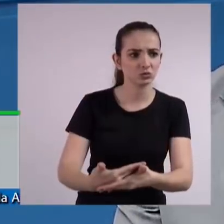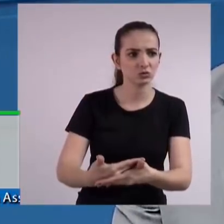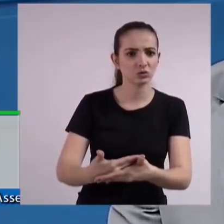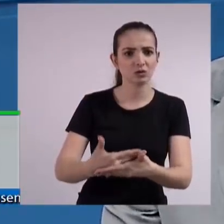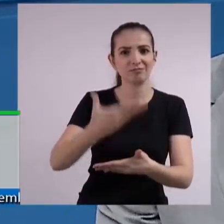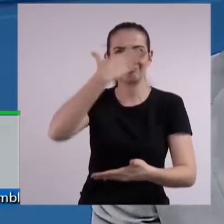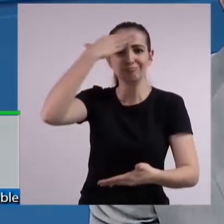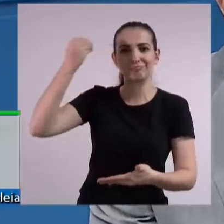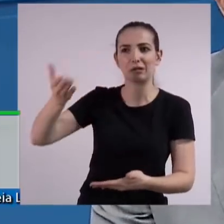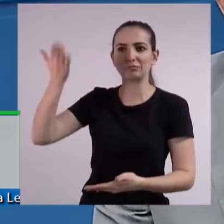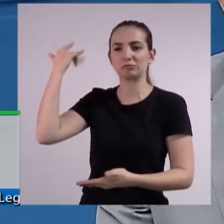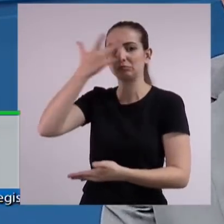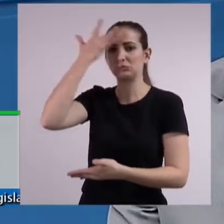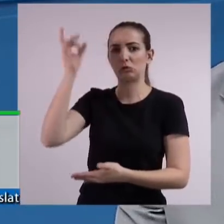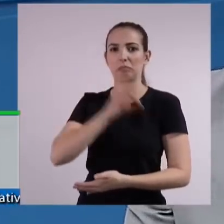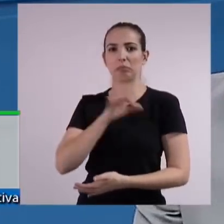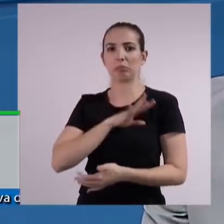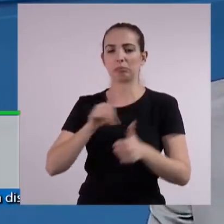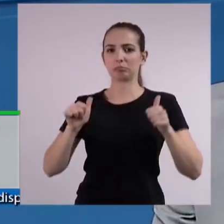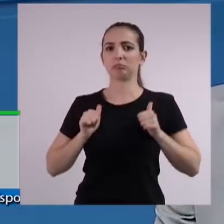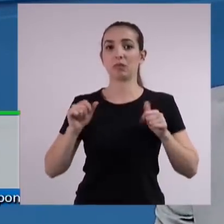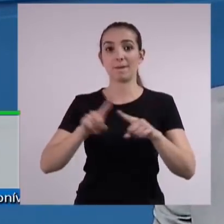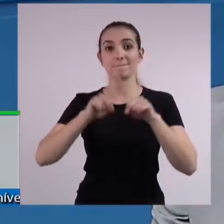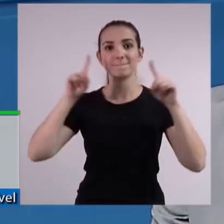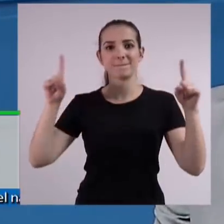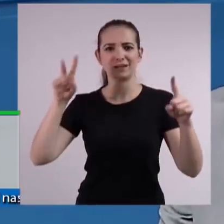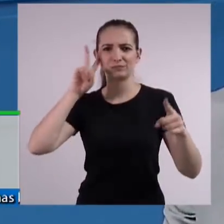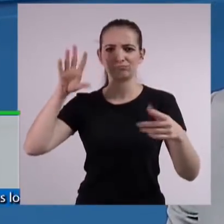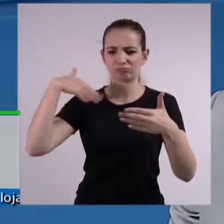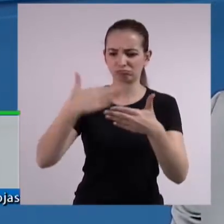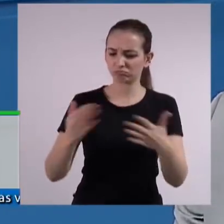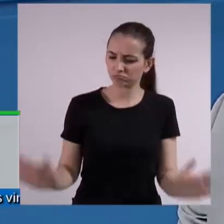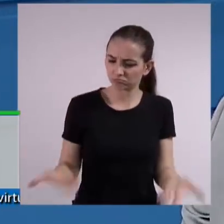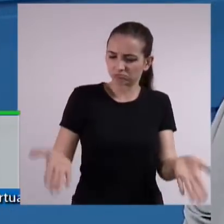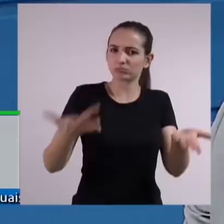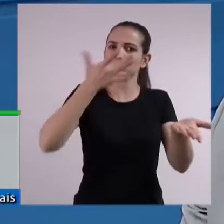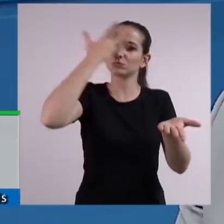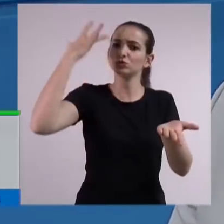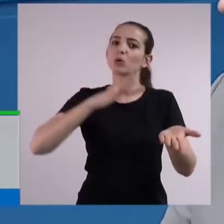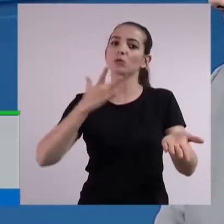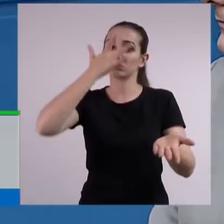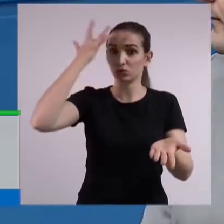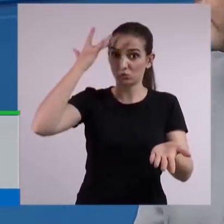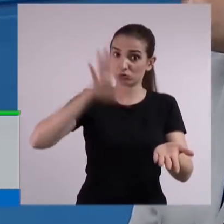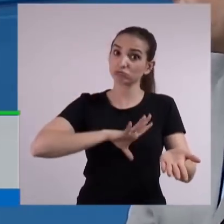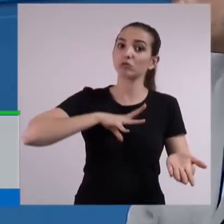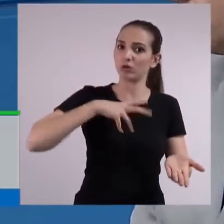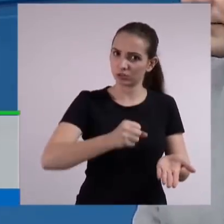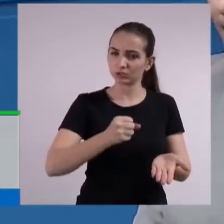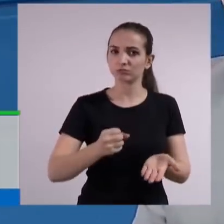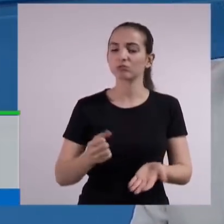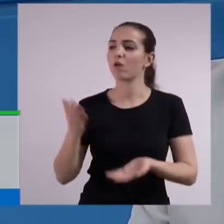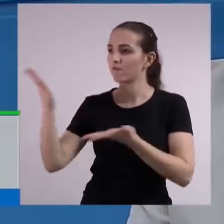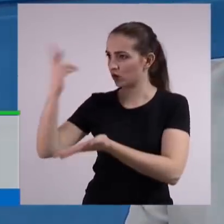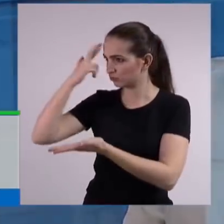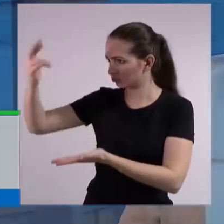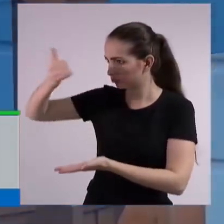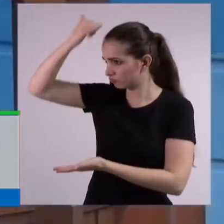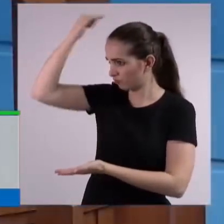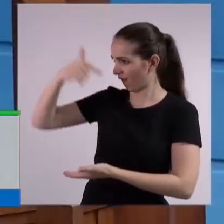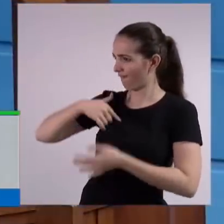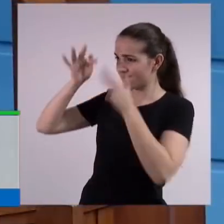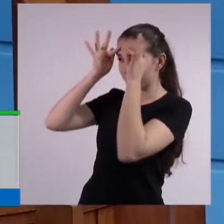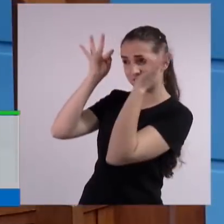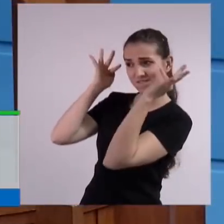dos covardes, mas ela enaltece os corajosos. Vossa Excelência terá um fiel escudeiro do seu